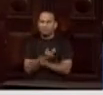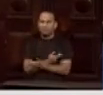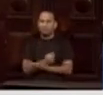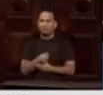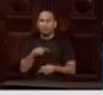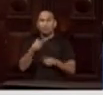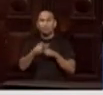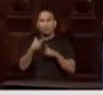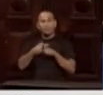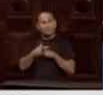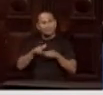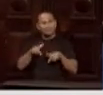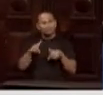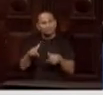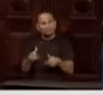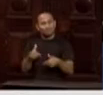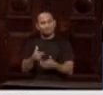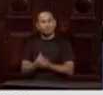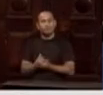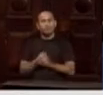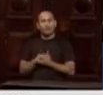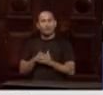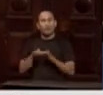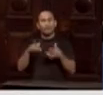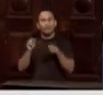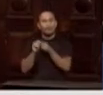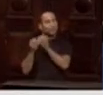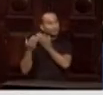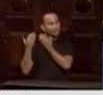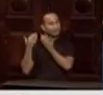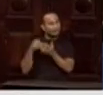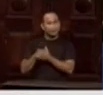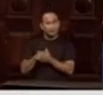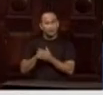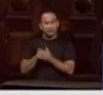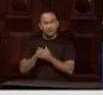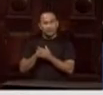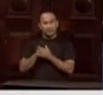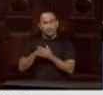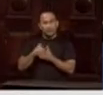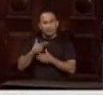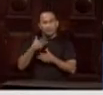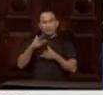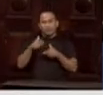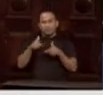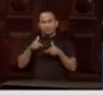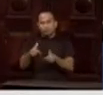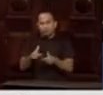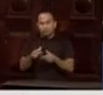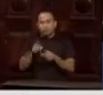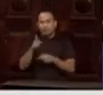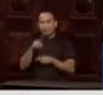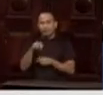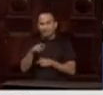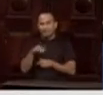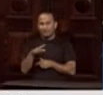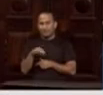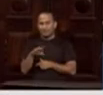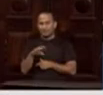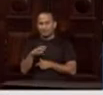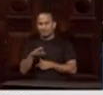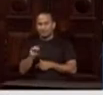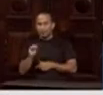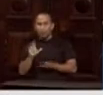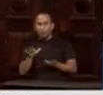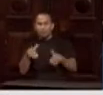o sistema de concessão, quando foi feito lá atrás, através do processo de privatização, quando era